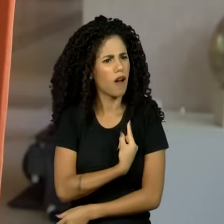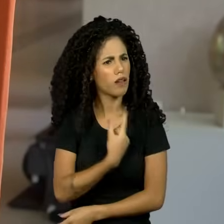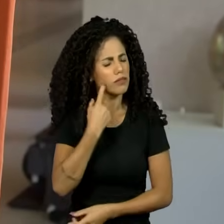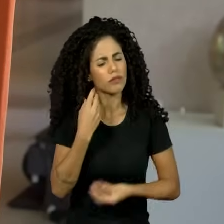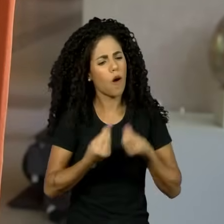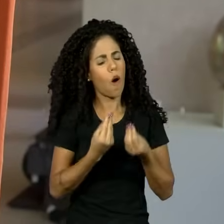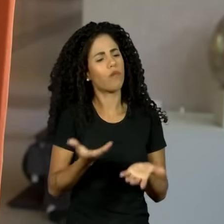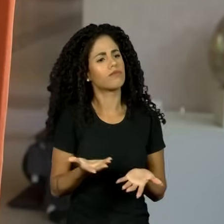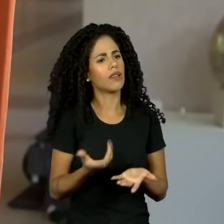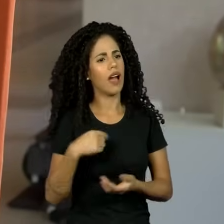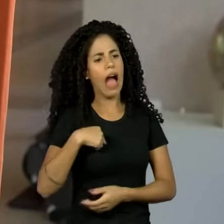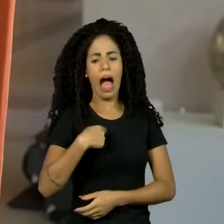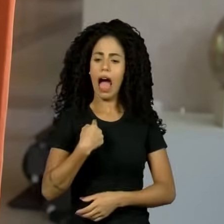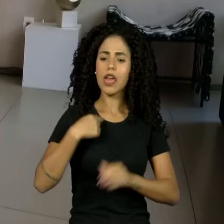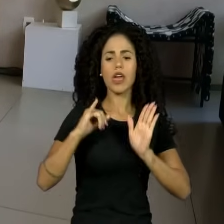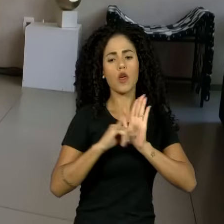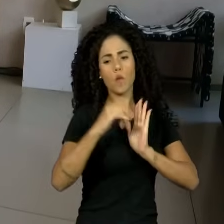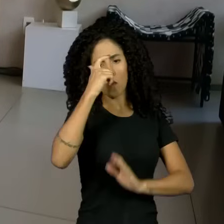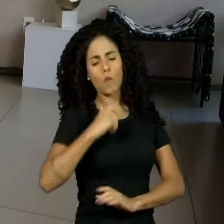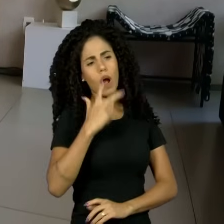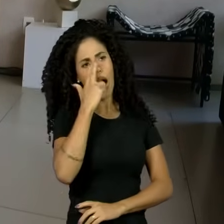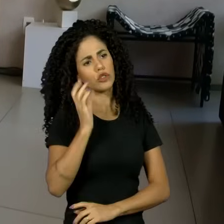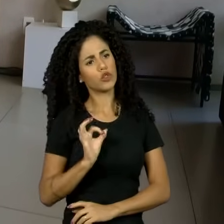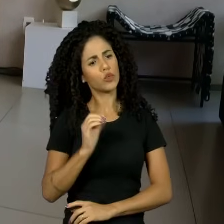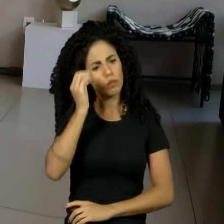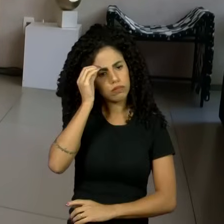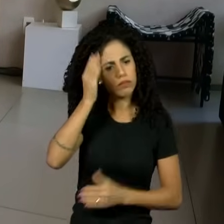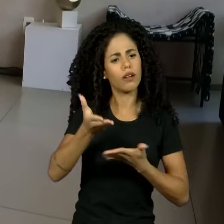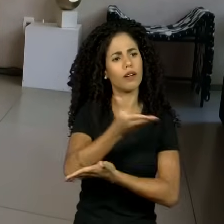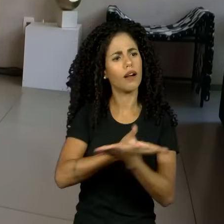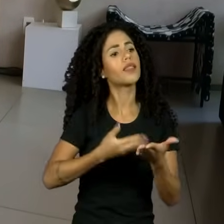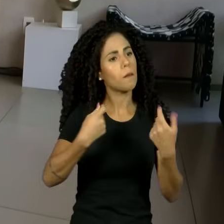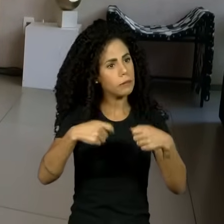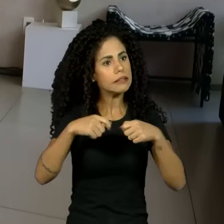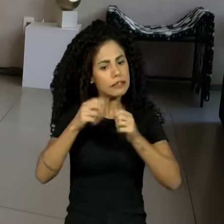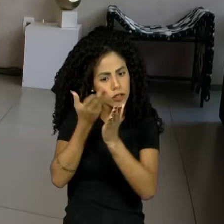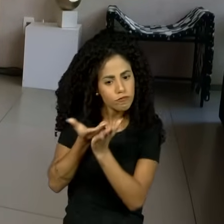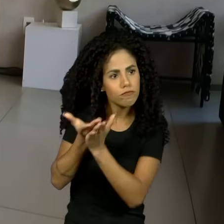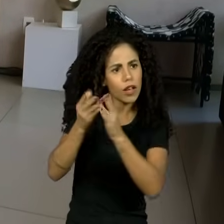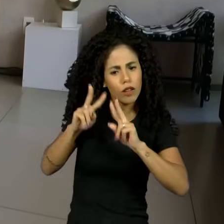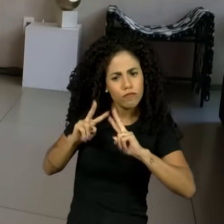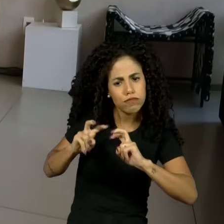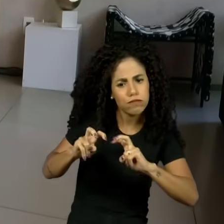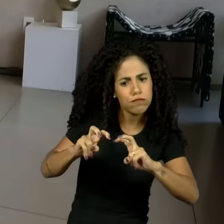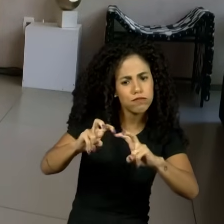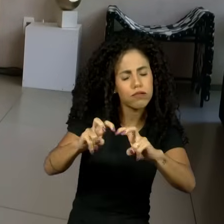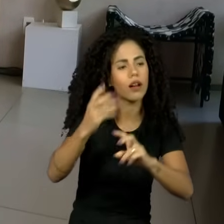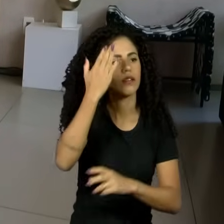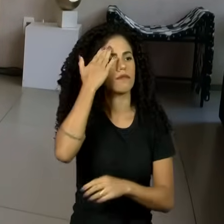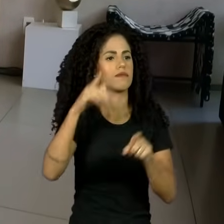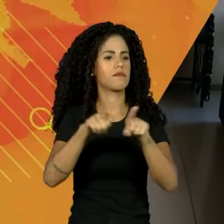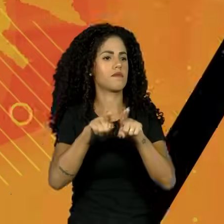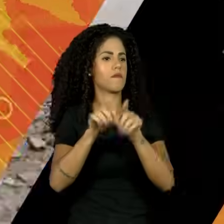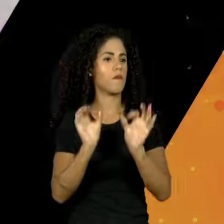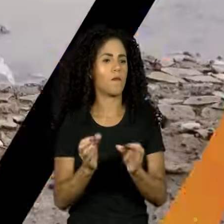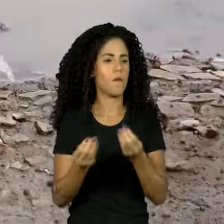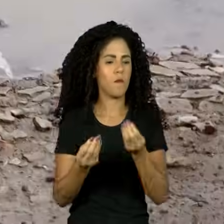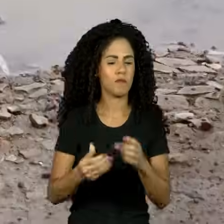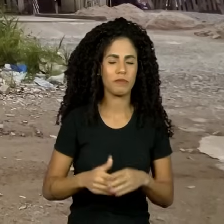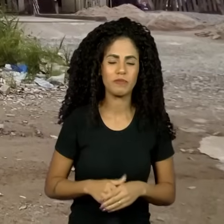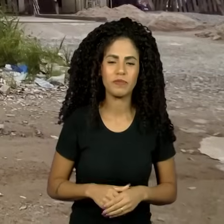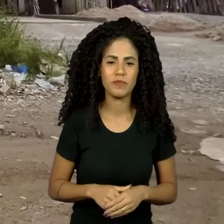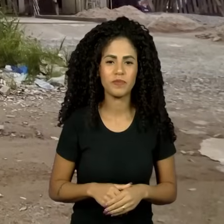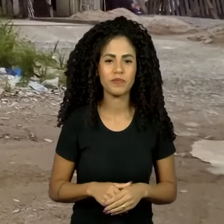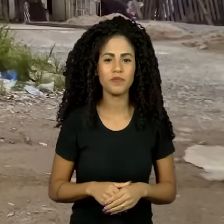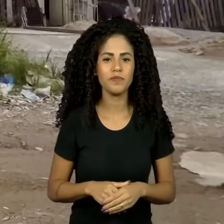se considerar intelectual. O importante é você ser reconhecido como tal.